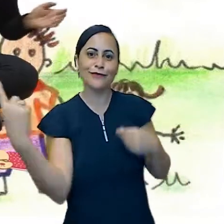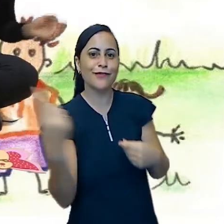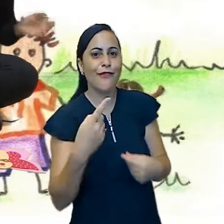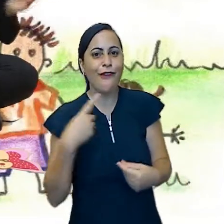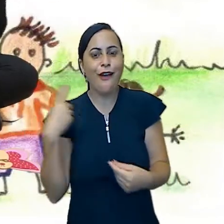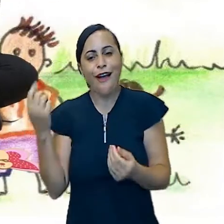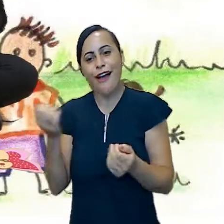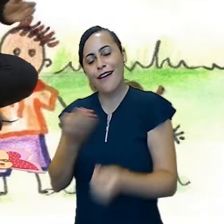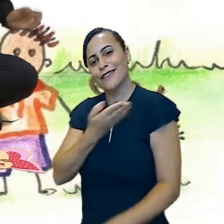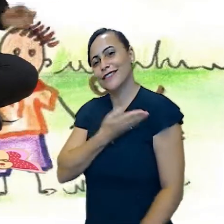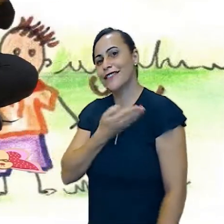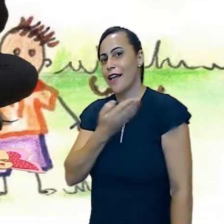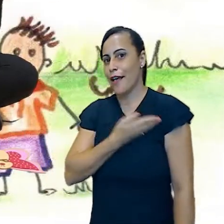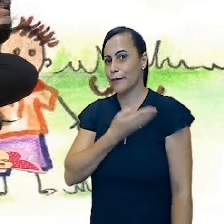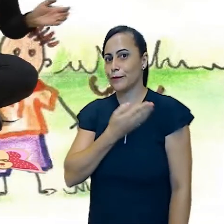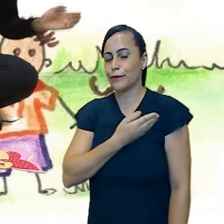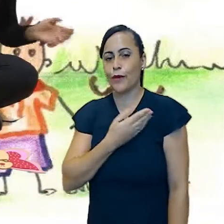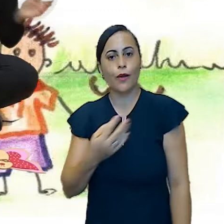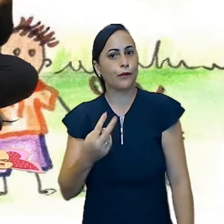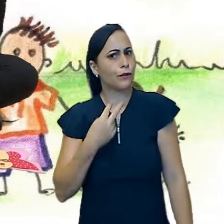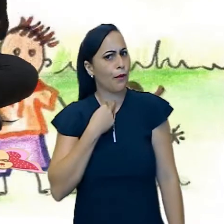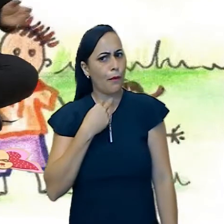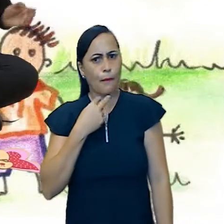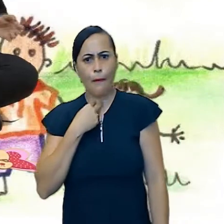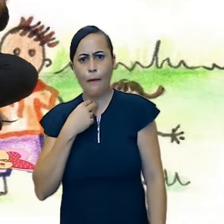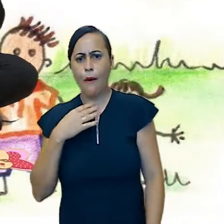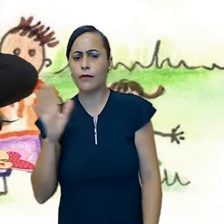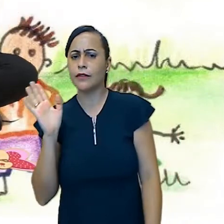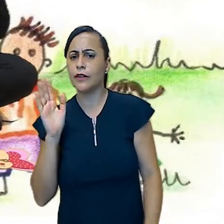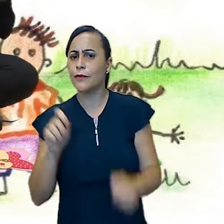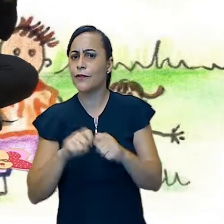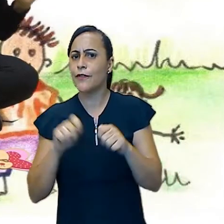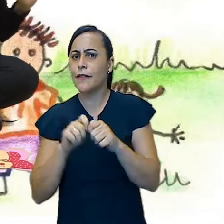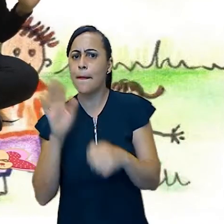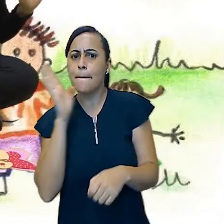amigo. Não devemos maltratar os animais.